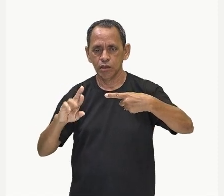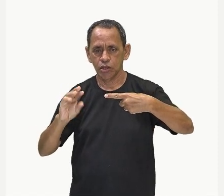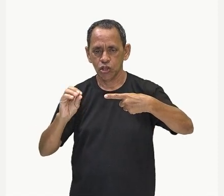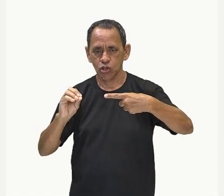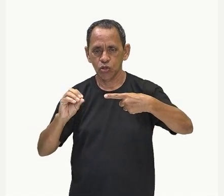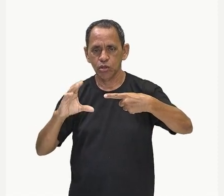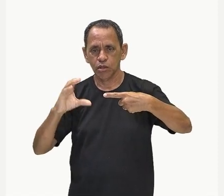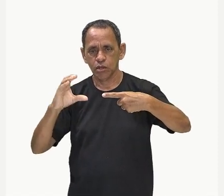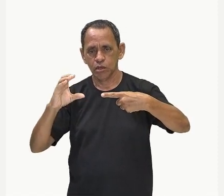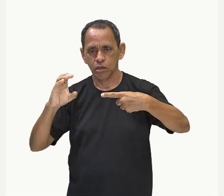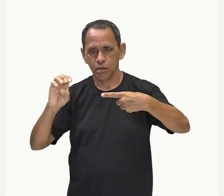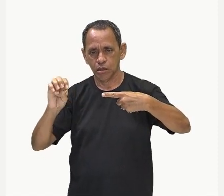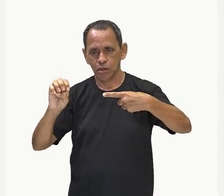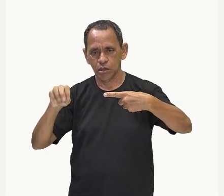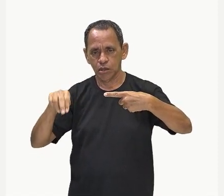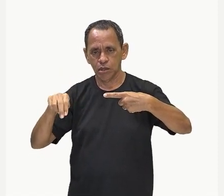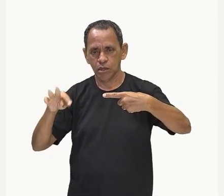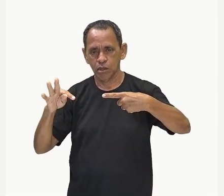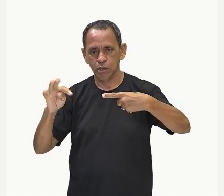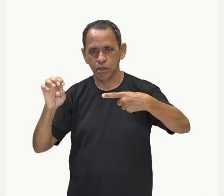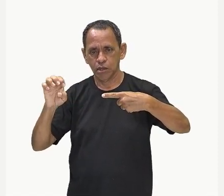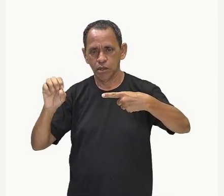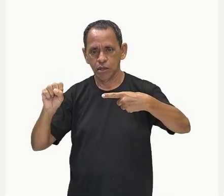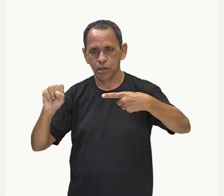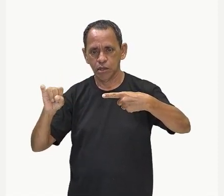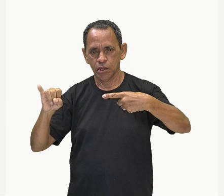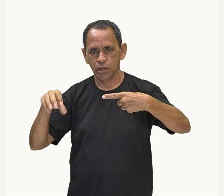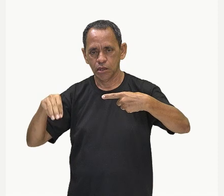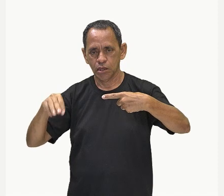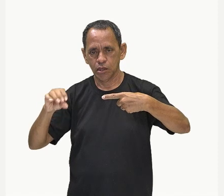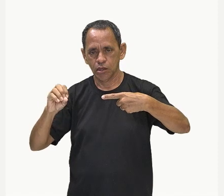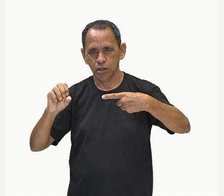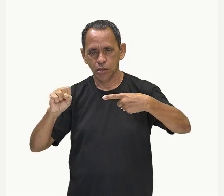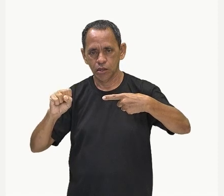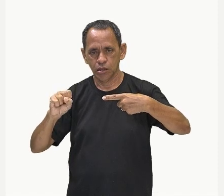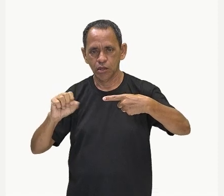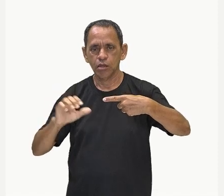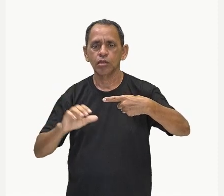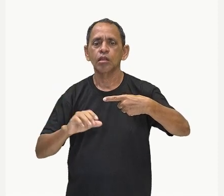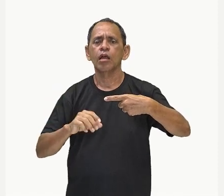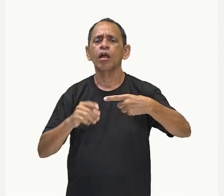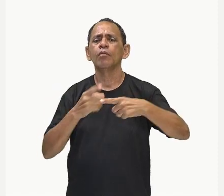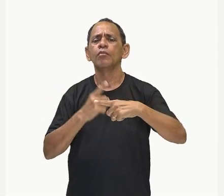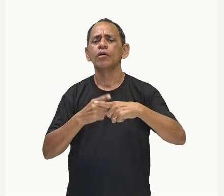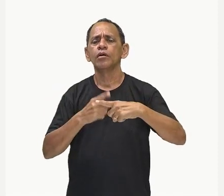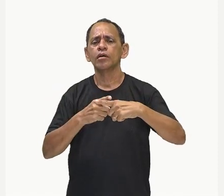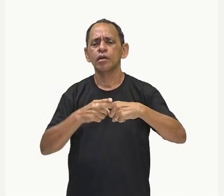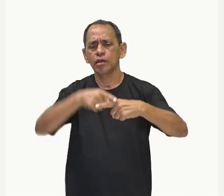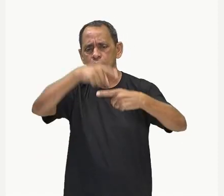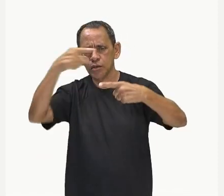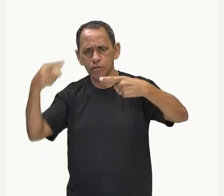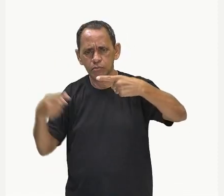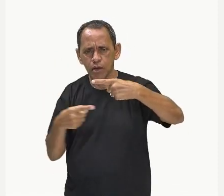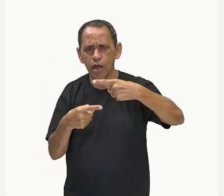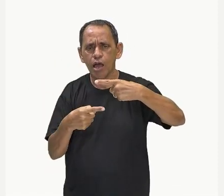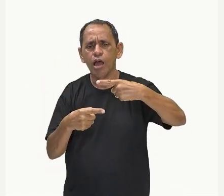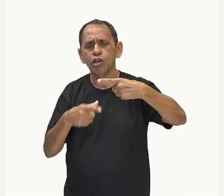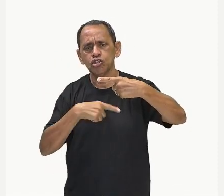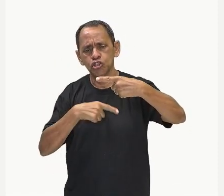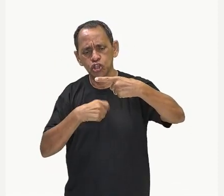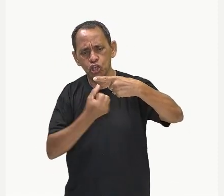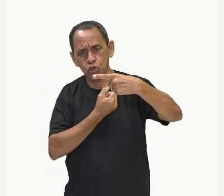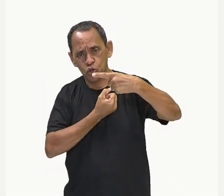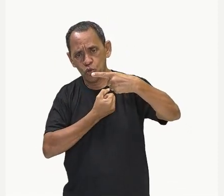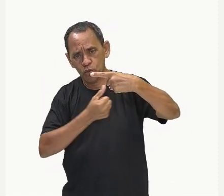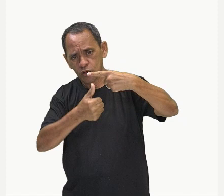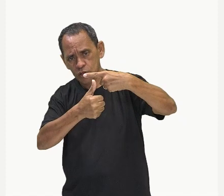centésimos. Por que centésimos? É centésimos porque aqui embaixo nós temos um 100.